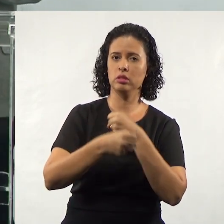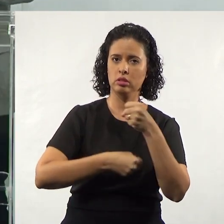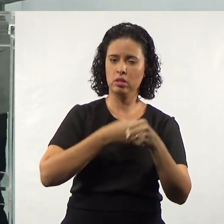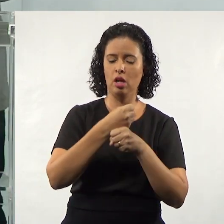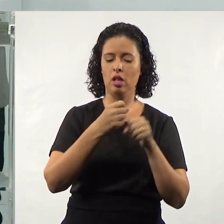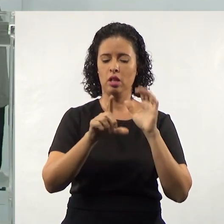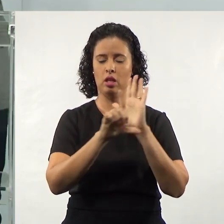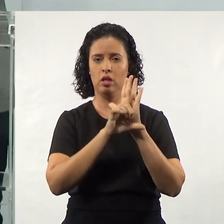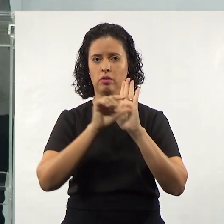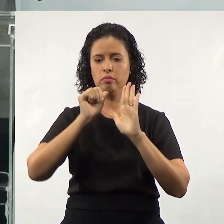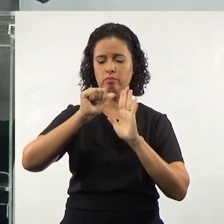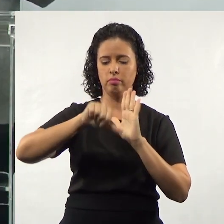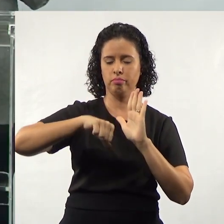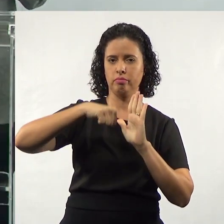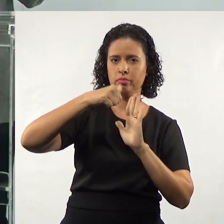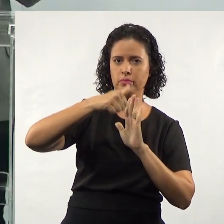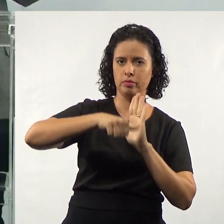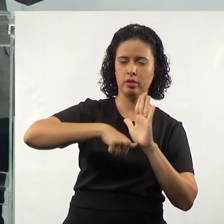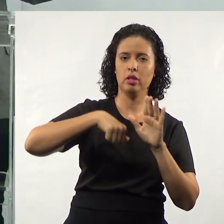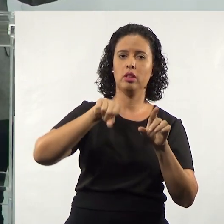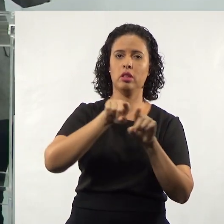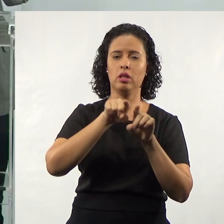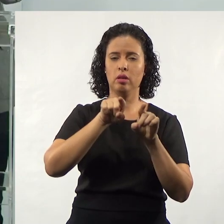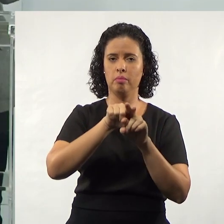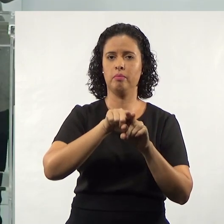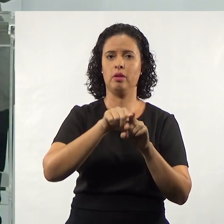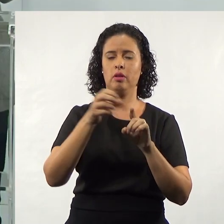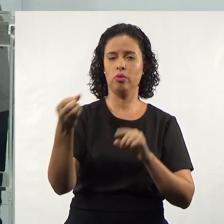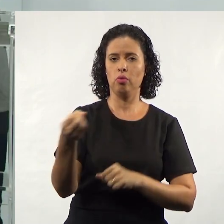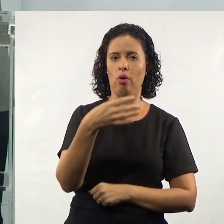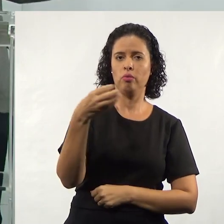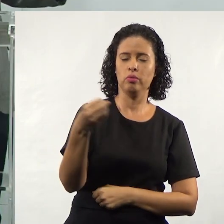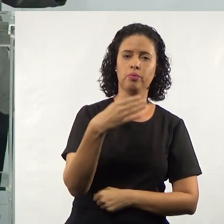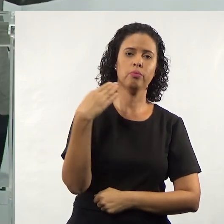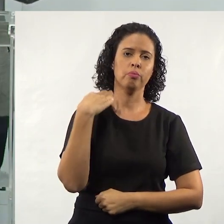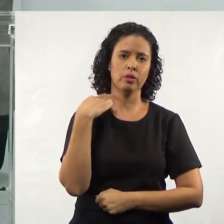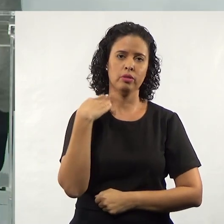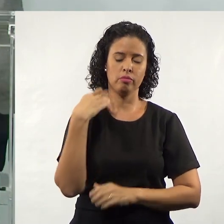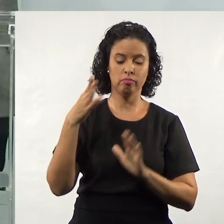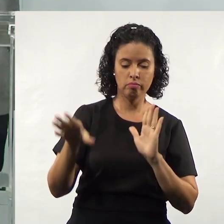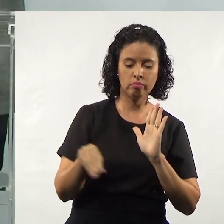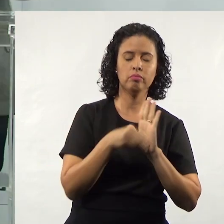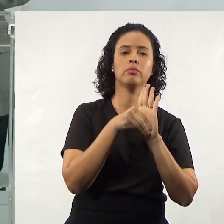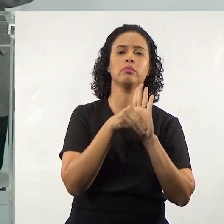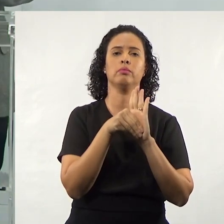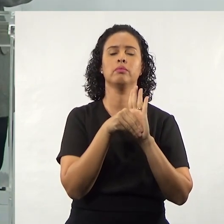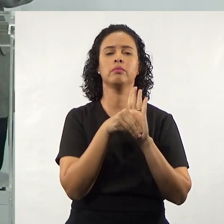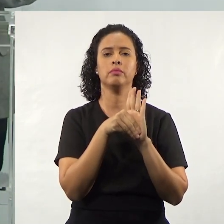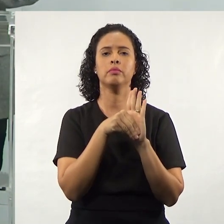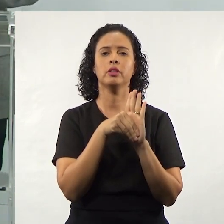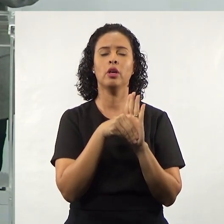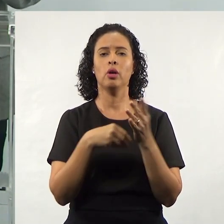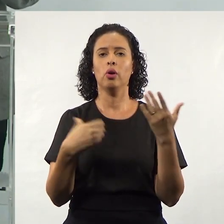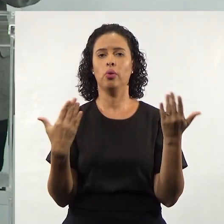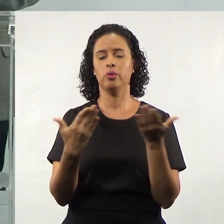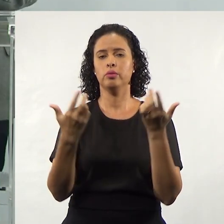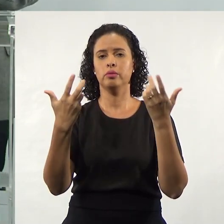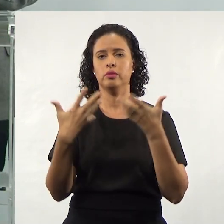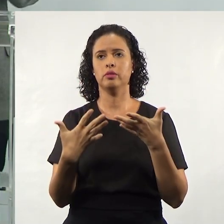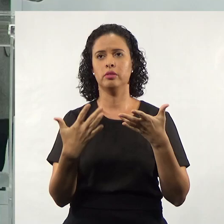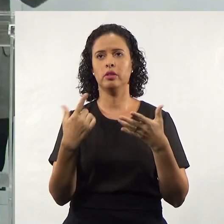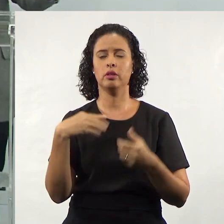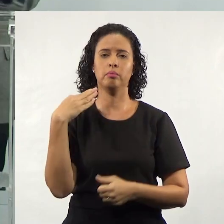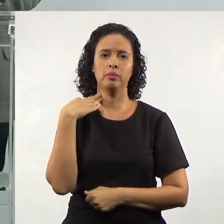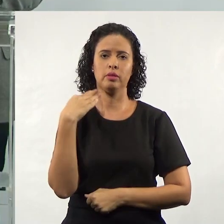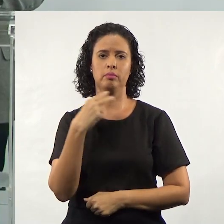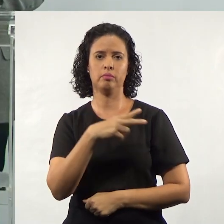foram mudando e todos os outros bancos foram agregando isso também, trazendo benefícios, é claro. Como nós estamos falando de banco